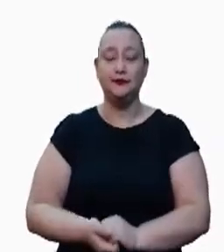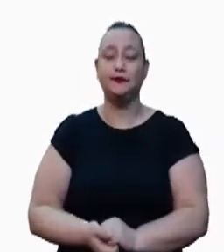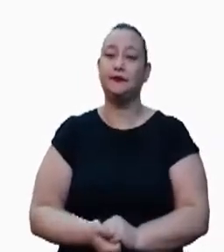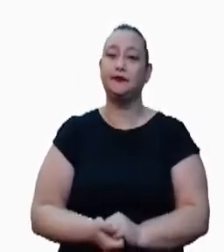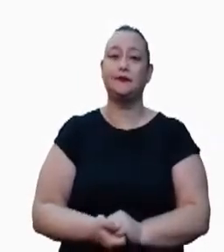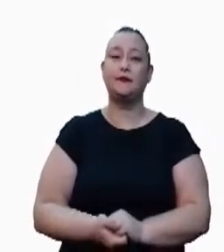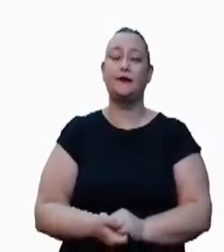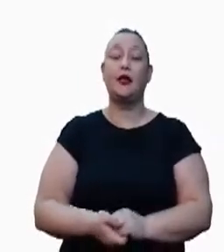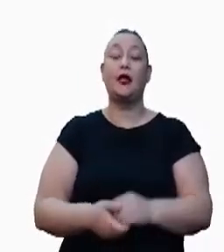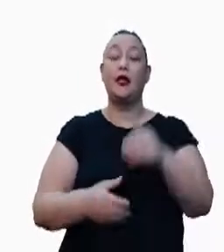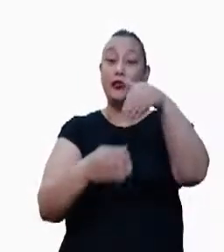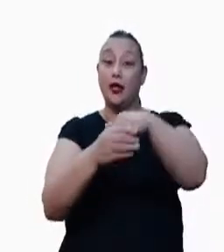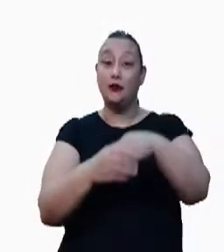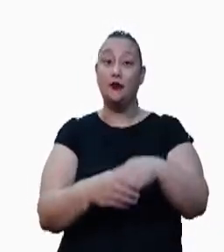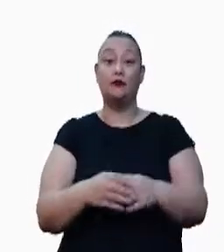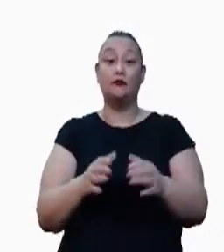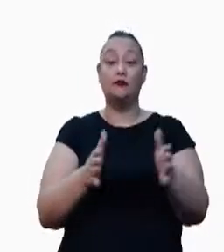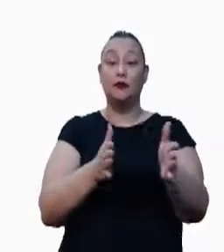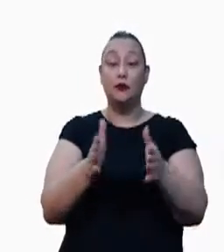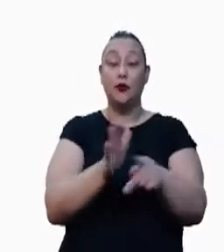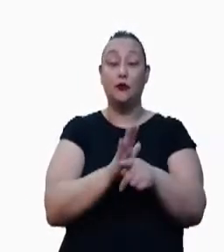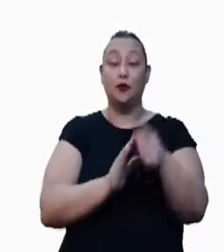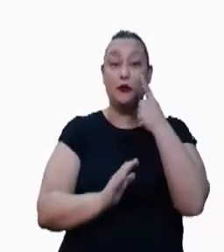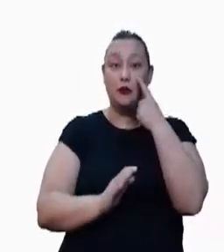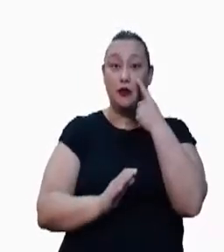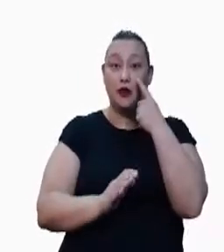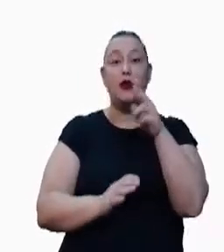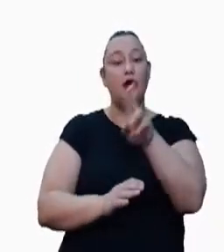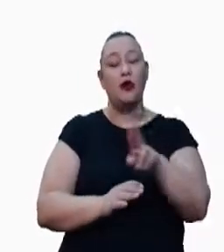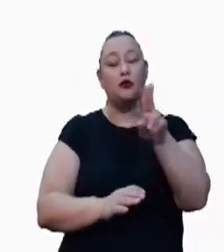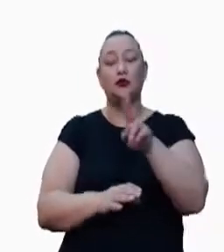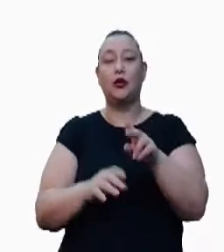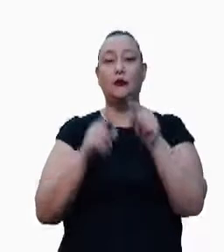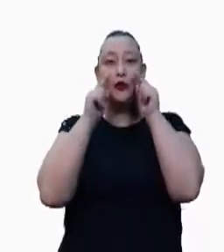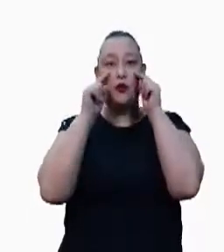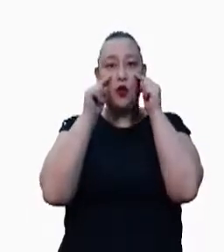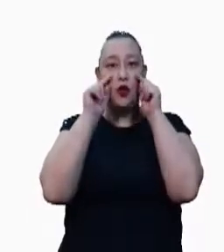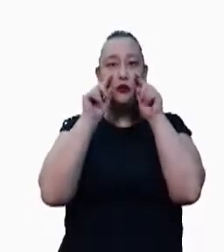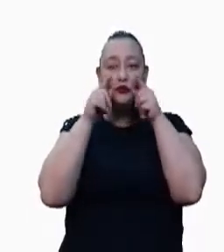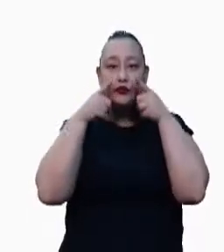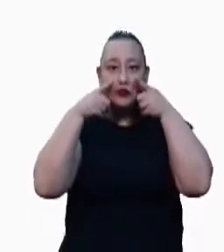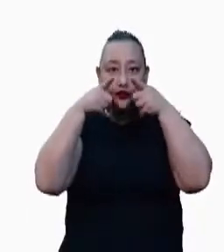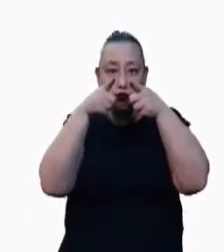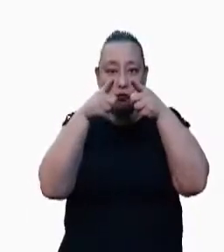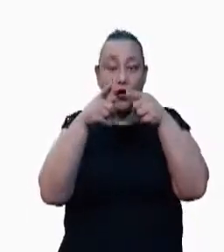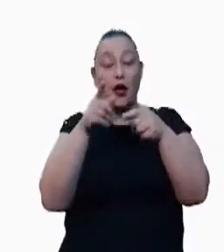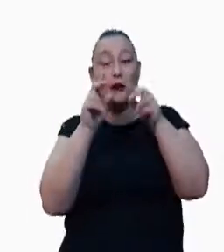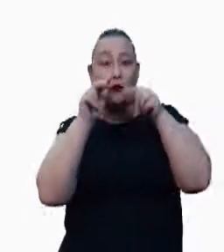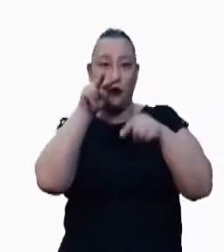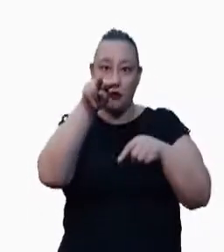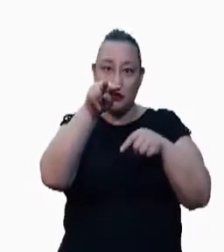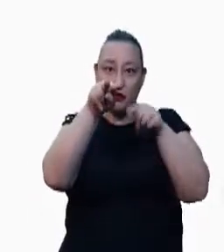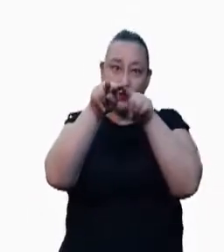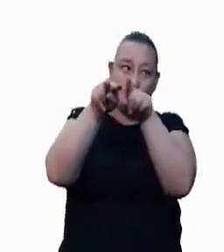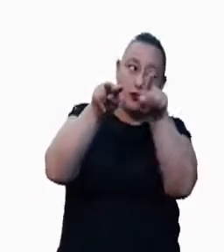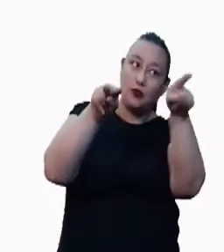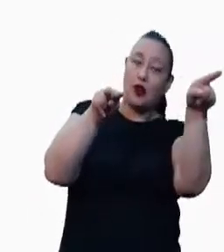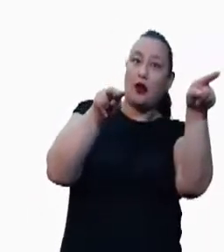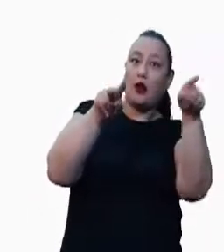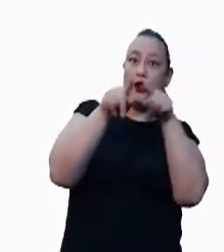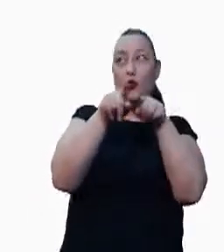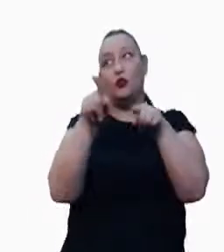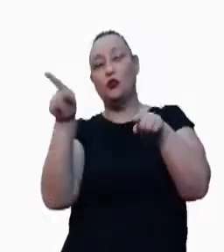na oftalmologia, ela é usada para o estrabismo, que é aquela coisa que eu comentei com vocês do olho, né? Uma pessoa está conversando com você, tem um olho fixo em você